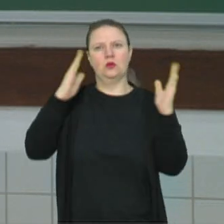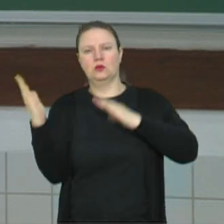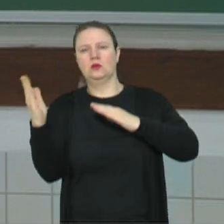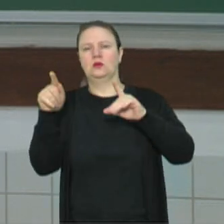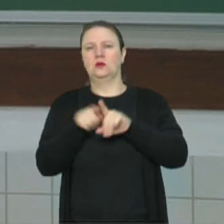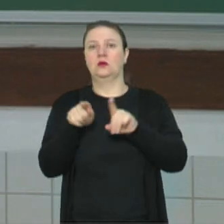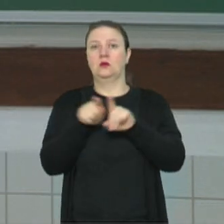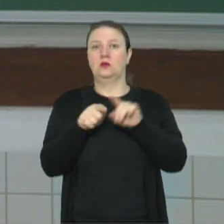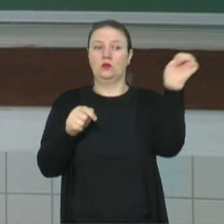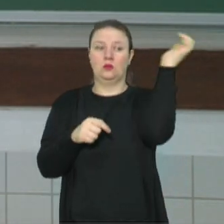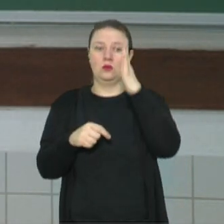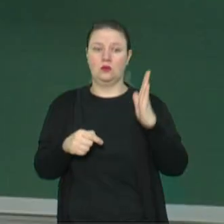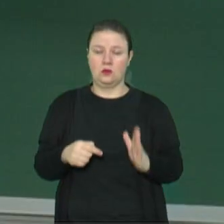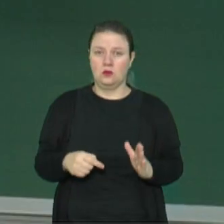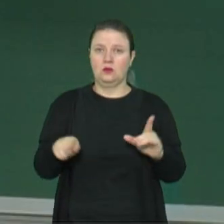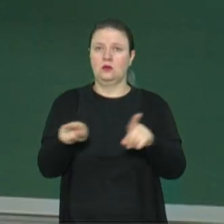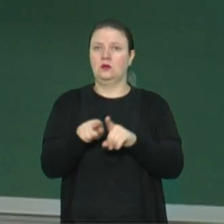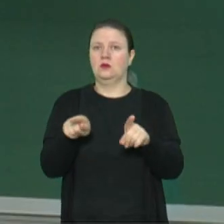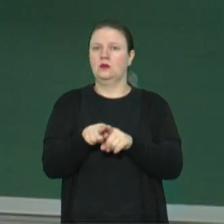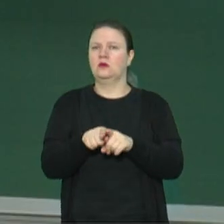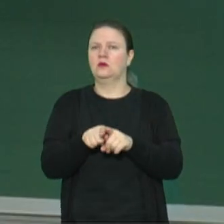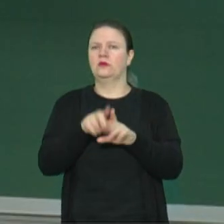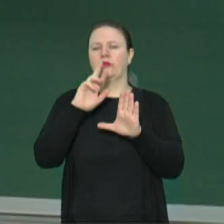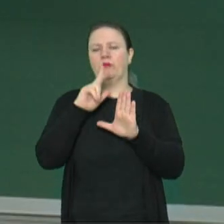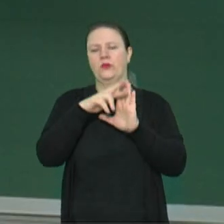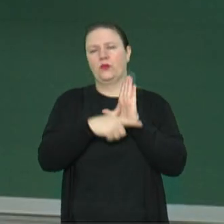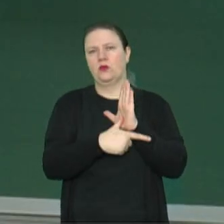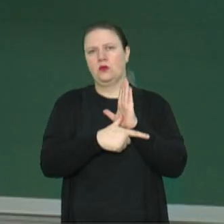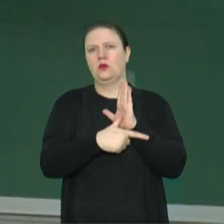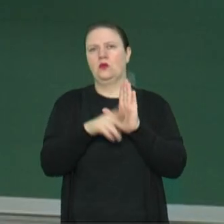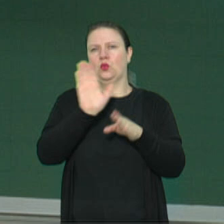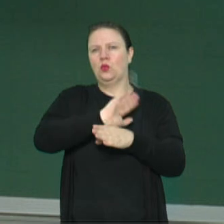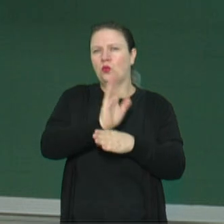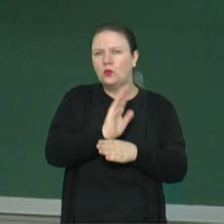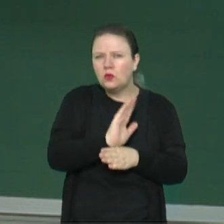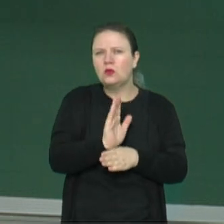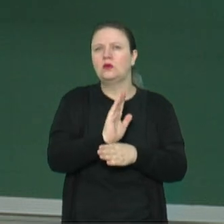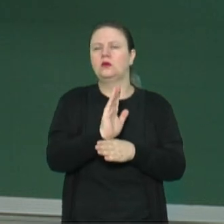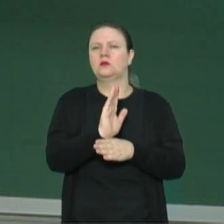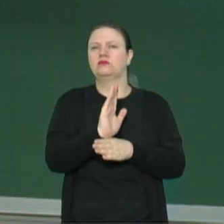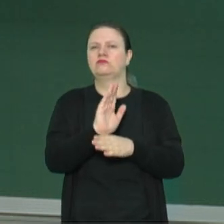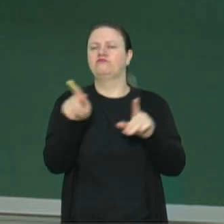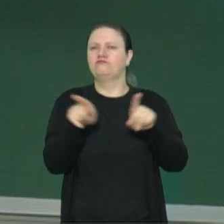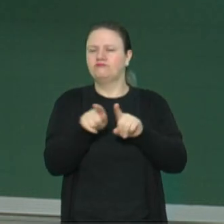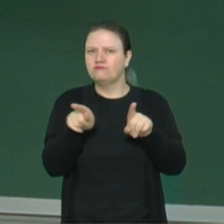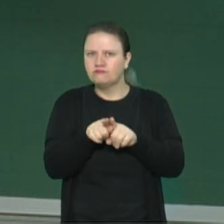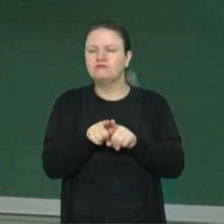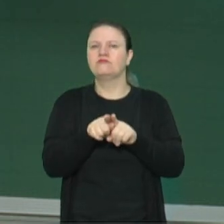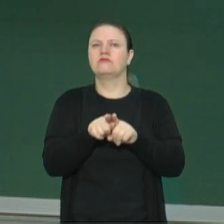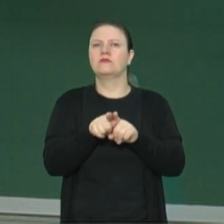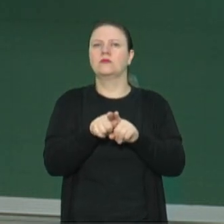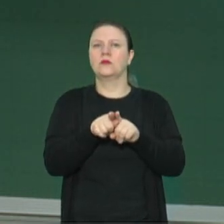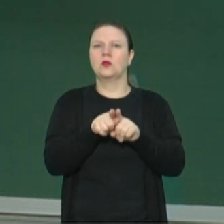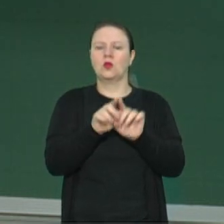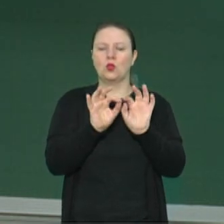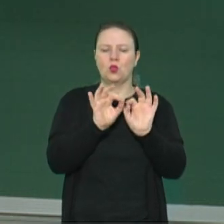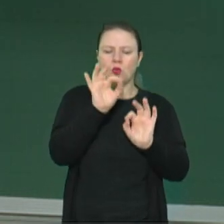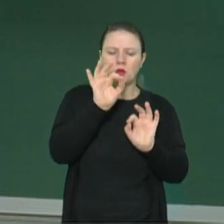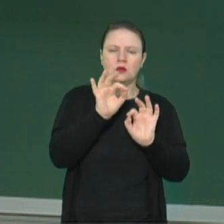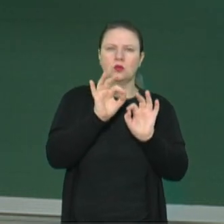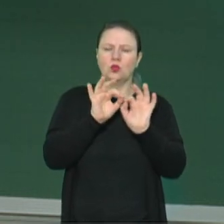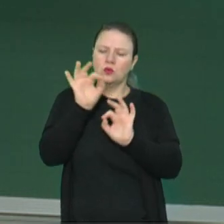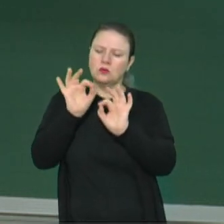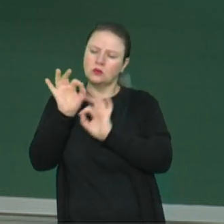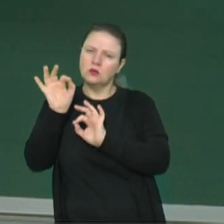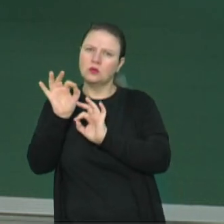jiu-jitsu brasileiro e o esporte jiu-jitsu. Então são todos vídeos com bastante trechos, pequenos